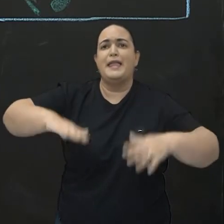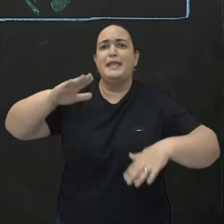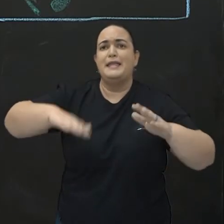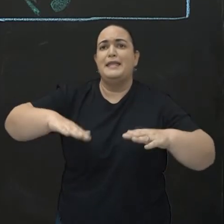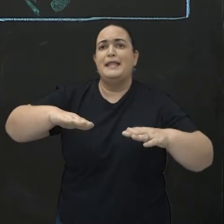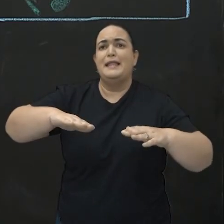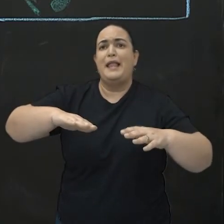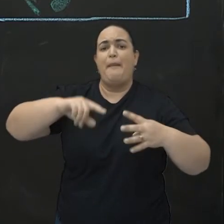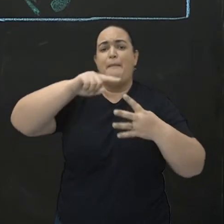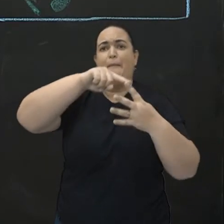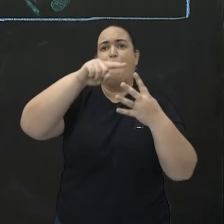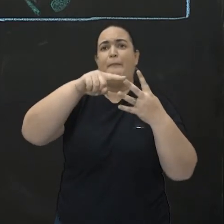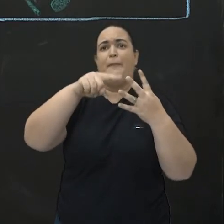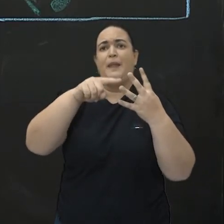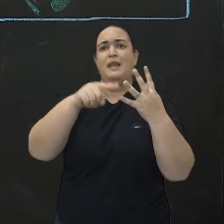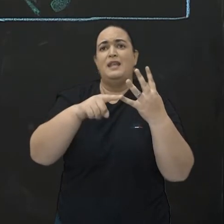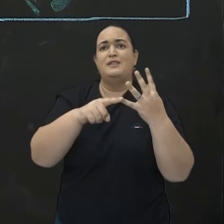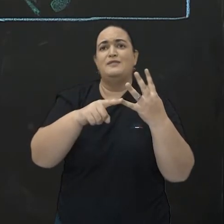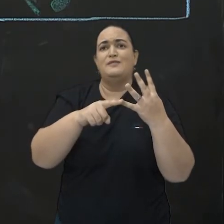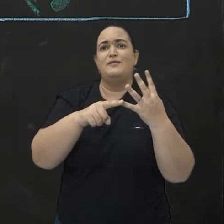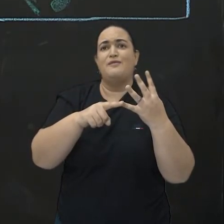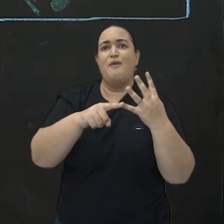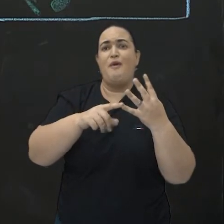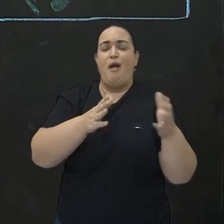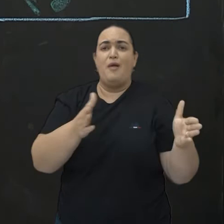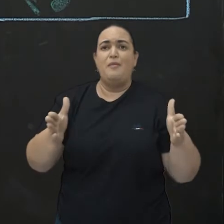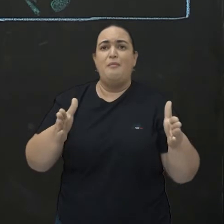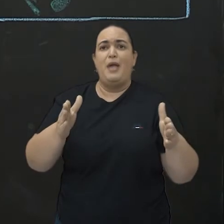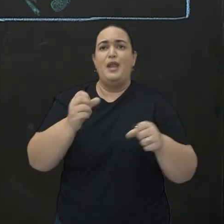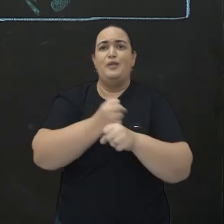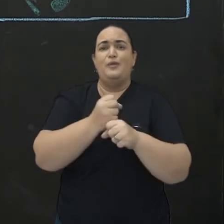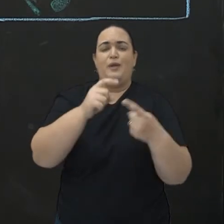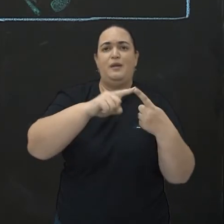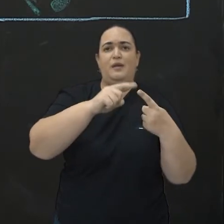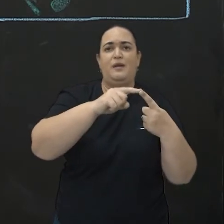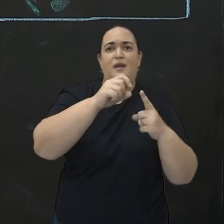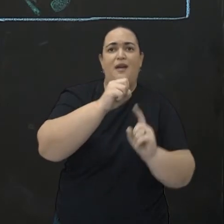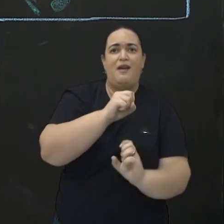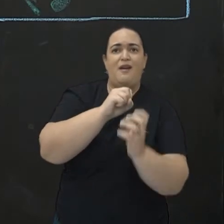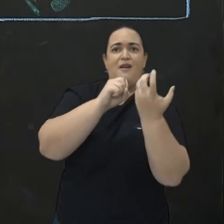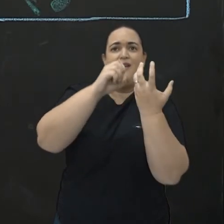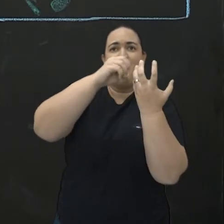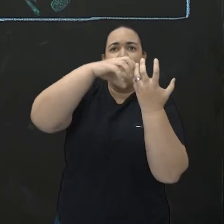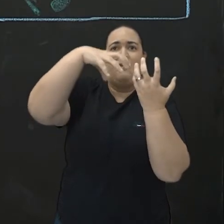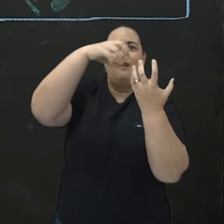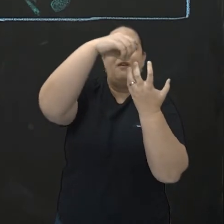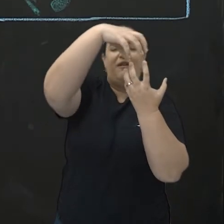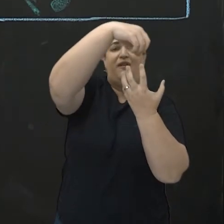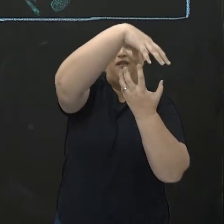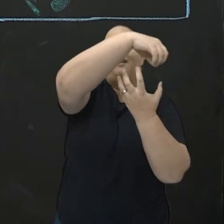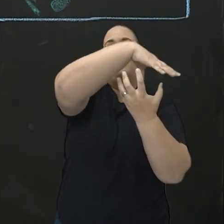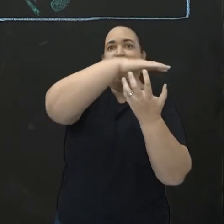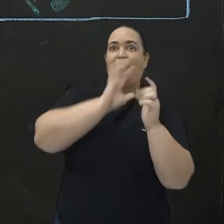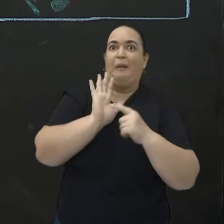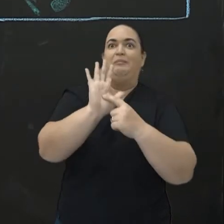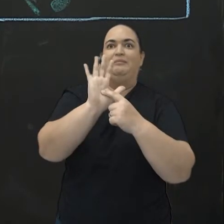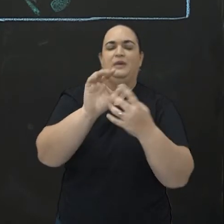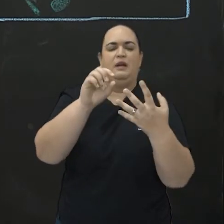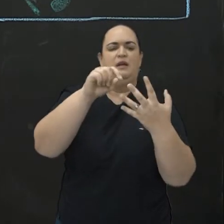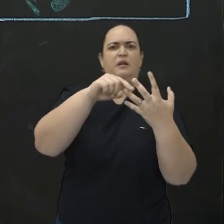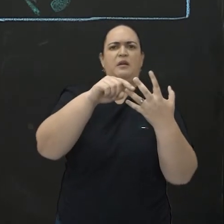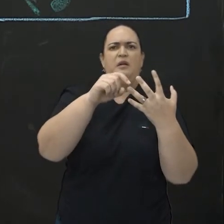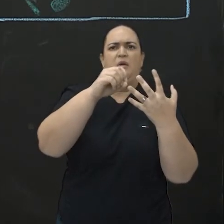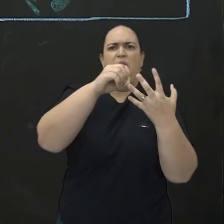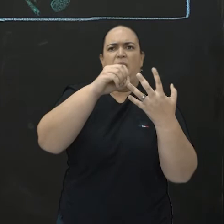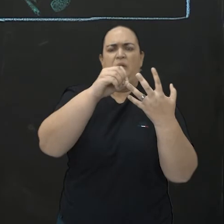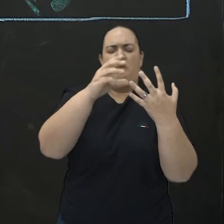na época do verão vai estar bem verdinhas as folhas, na primavera vai estar aparecendo as flores, na época do outono vai estar caindo as folhas